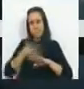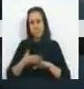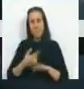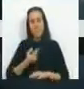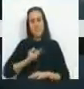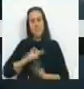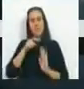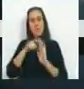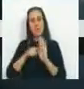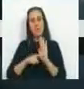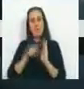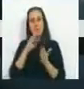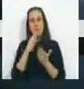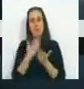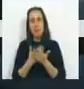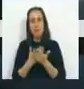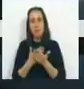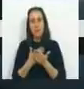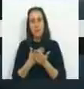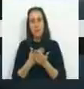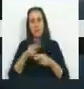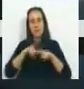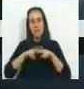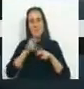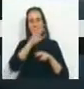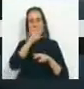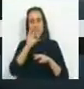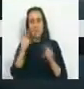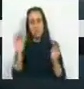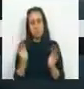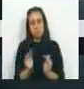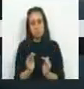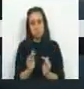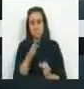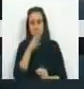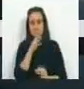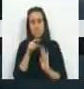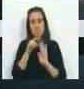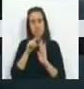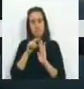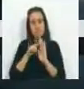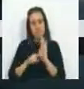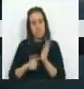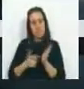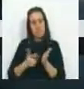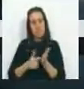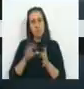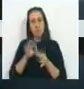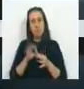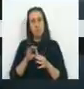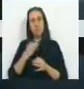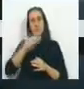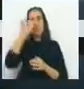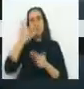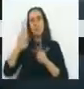a desaceleração da taxa de encarceramento e apontou também como necessárias medidas relacionadas com a prisão por dias